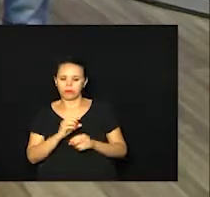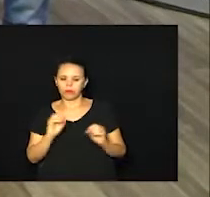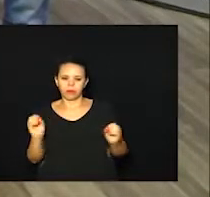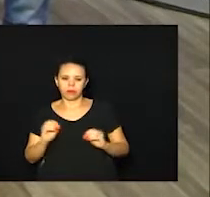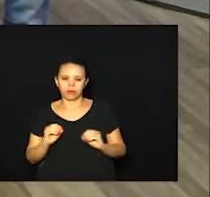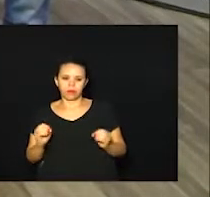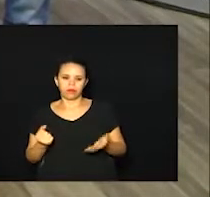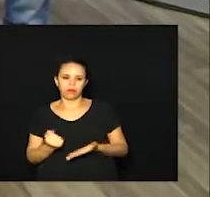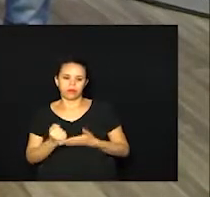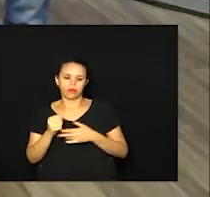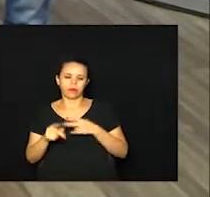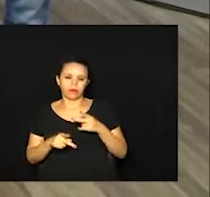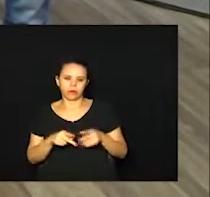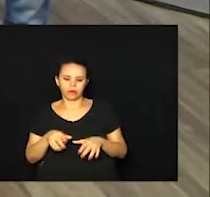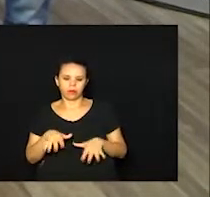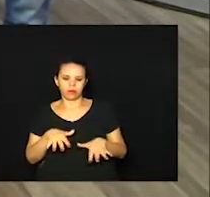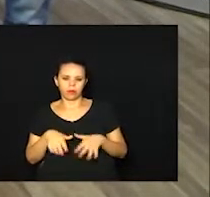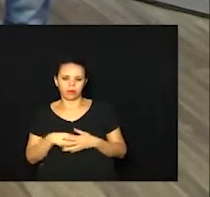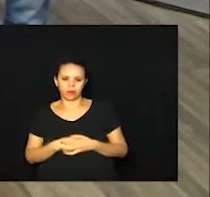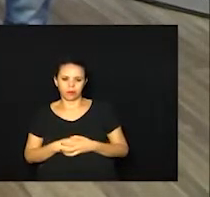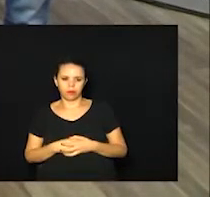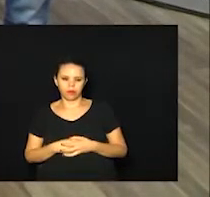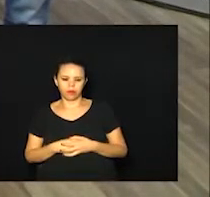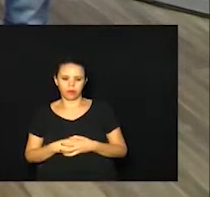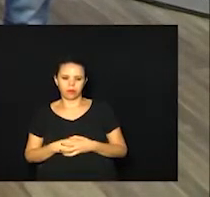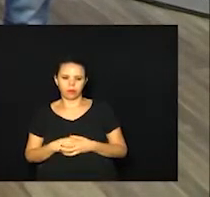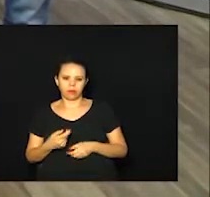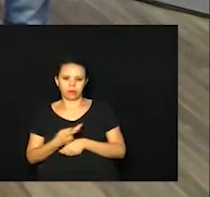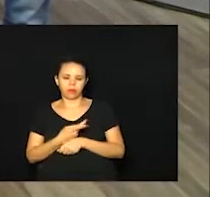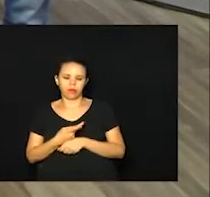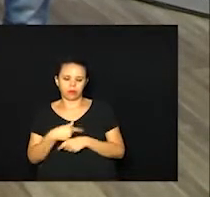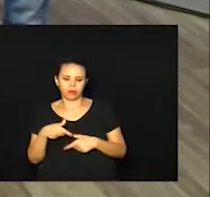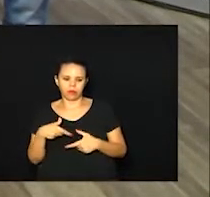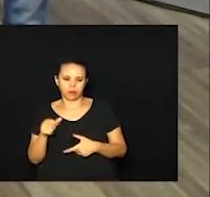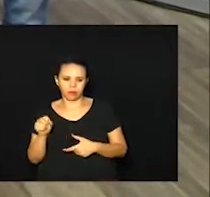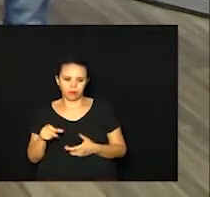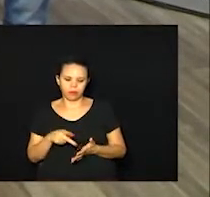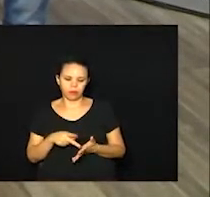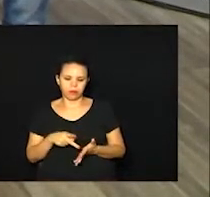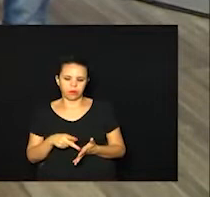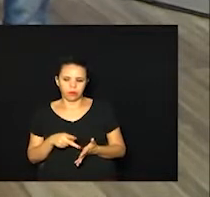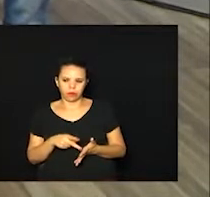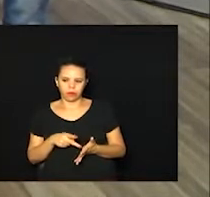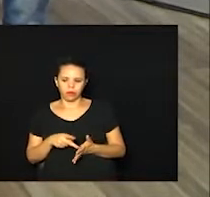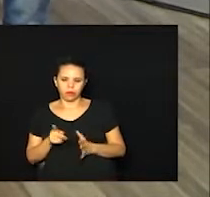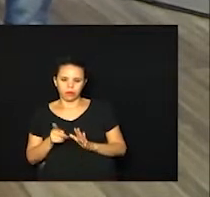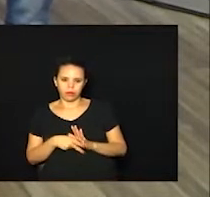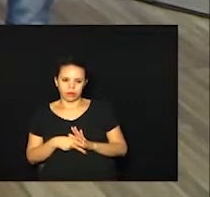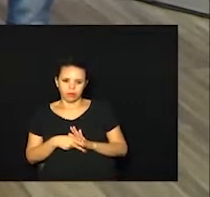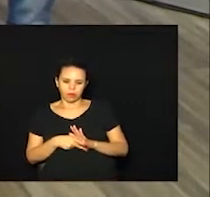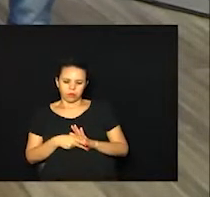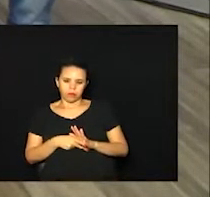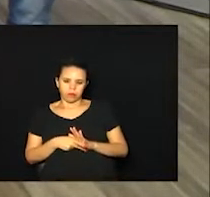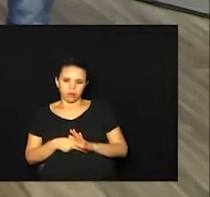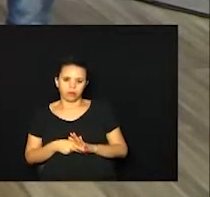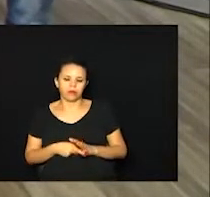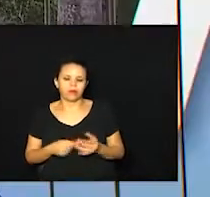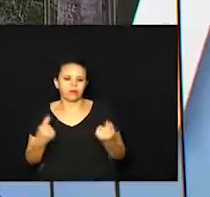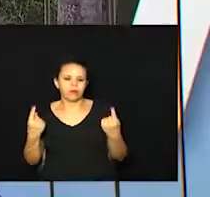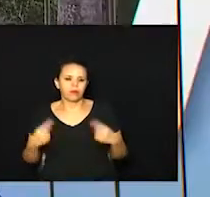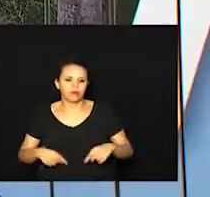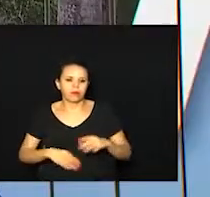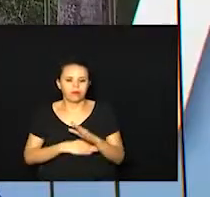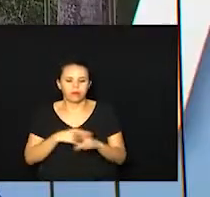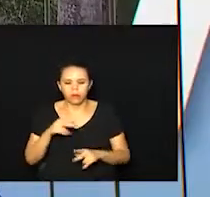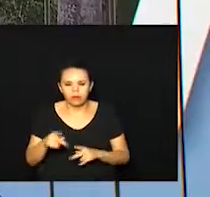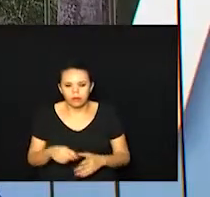uma forma de ajudar na locomoção dessa pessoa e até na busca de emprego. Isso, isso. Mesmo esse projeto é um pouco contestado aqui pela